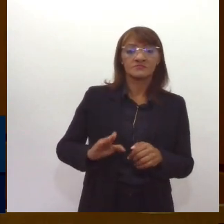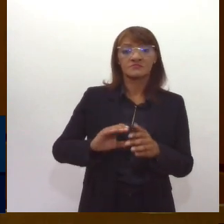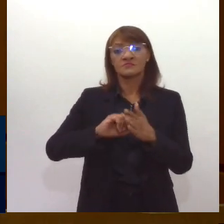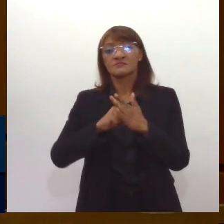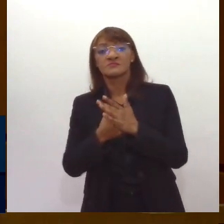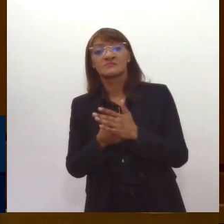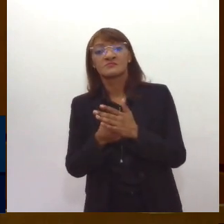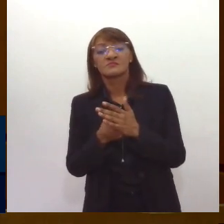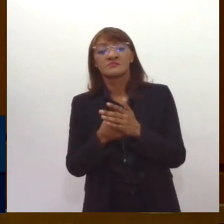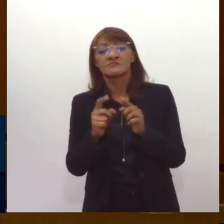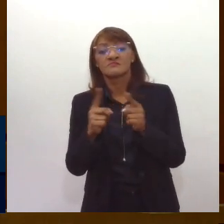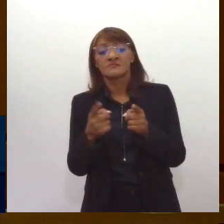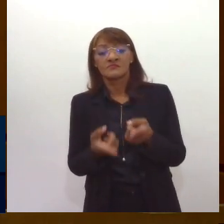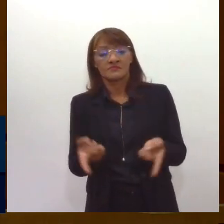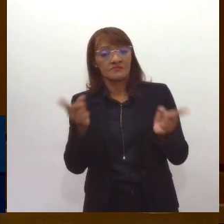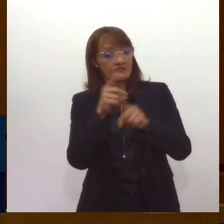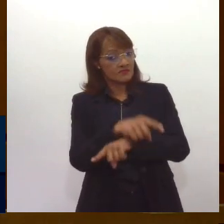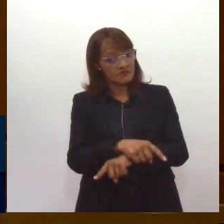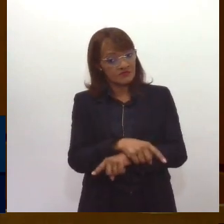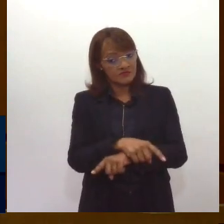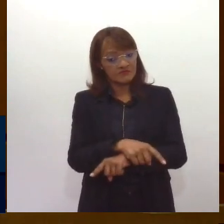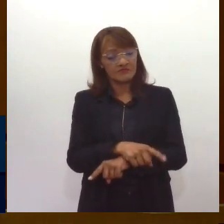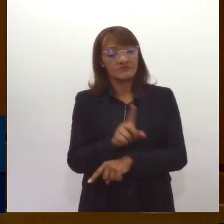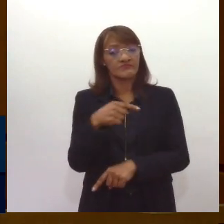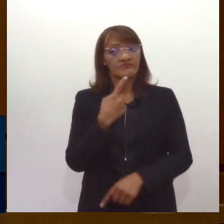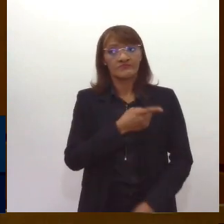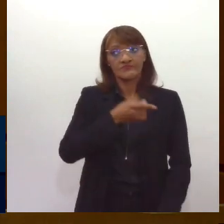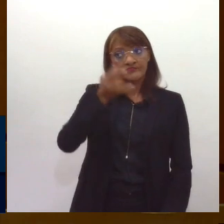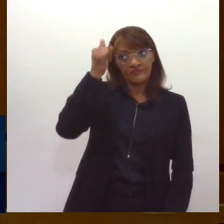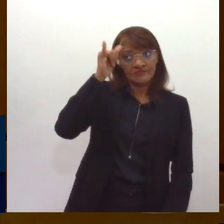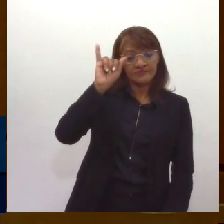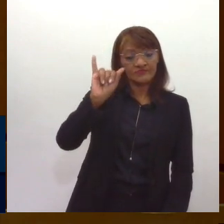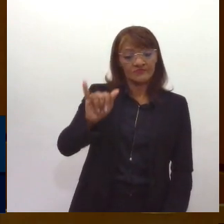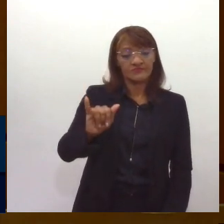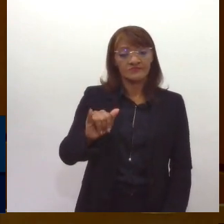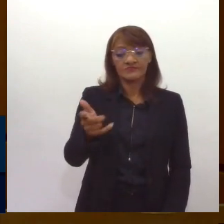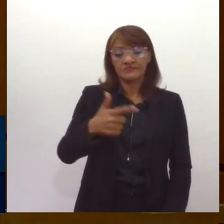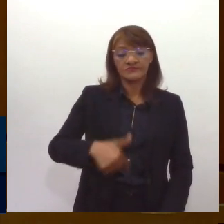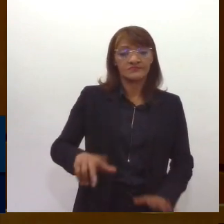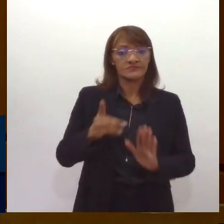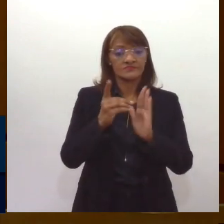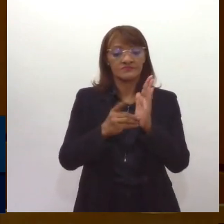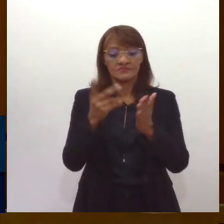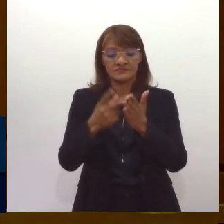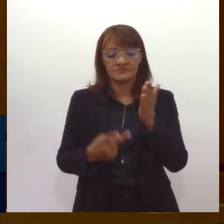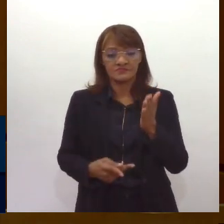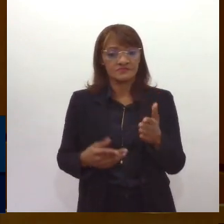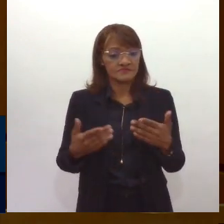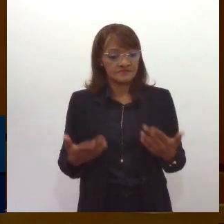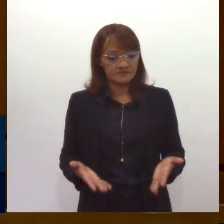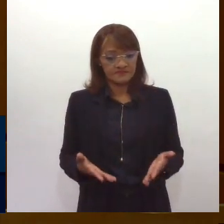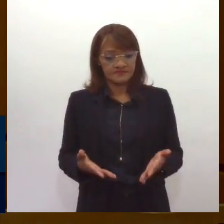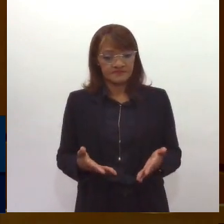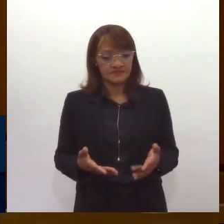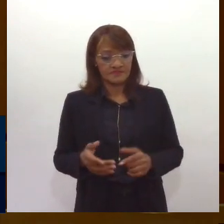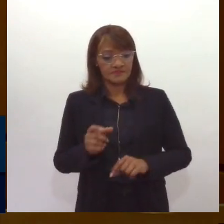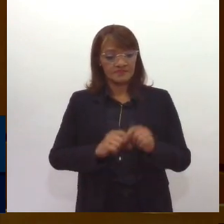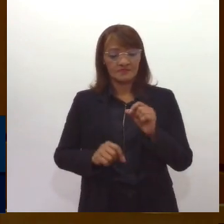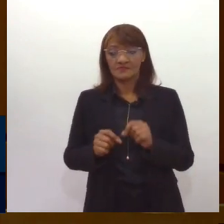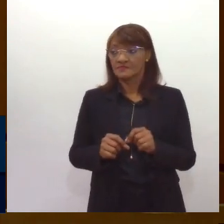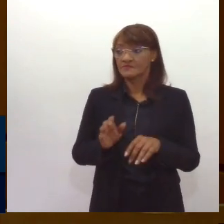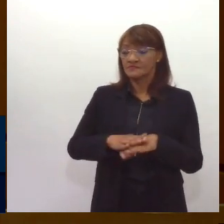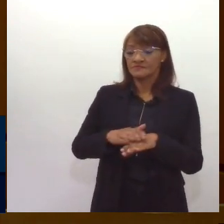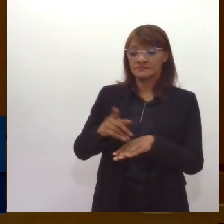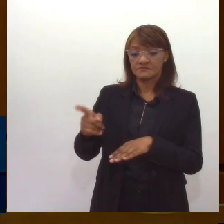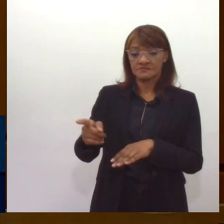precisa editar um novo projeto de decreto legislativo para a realização do plebiscito e ouvir, como disse